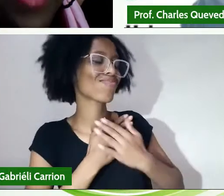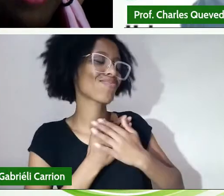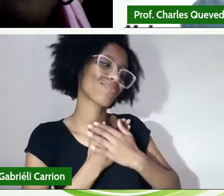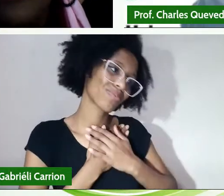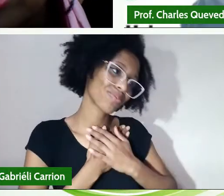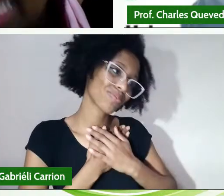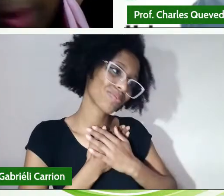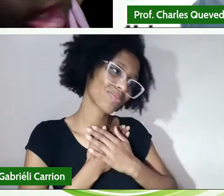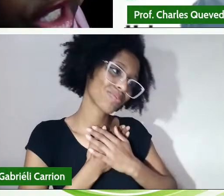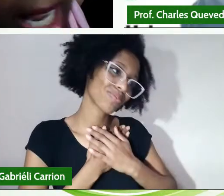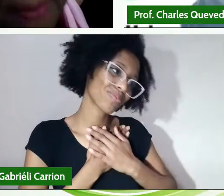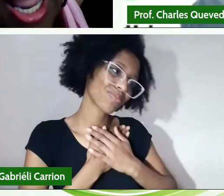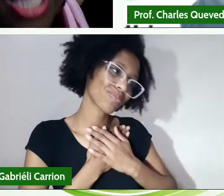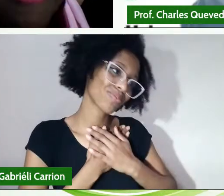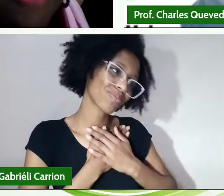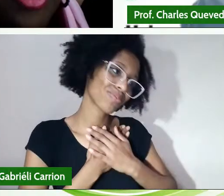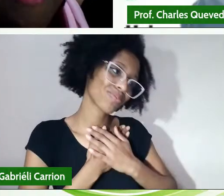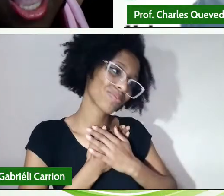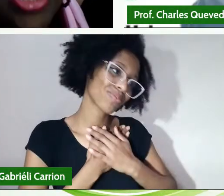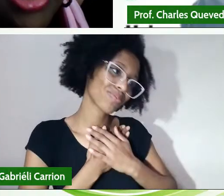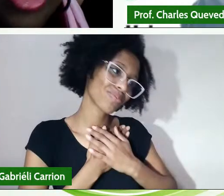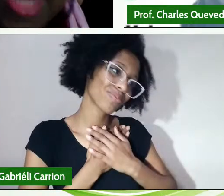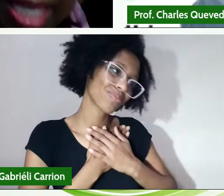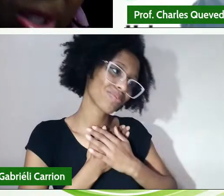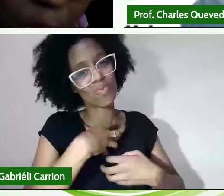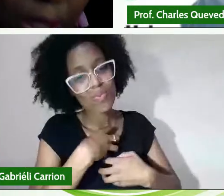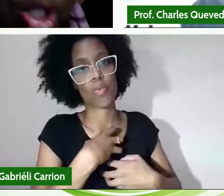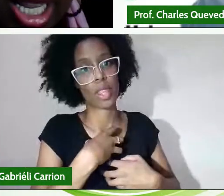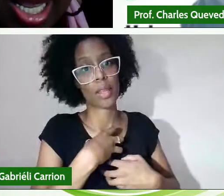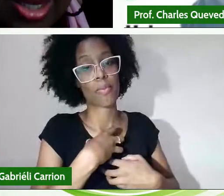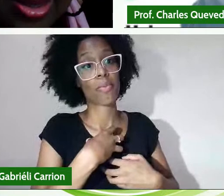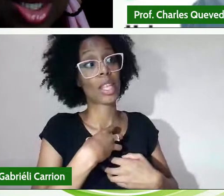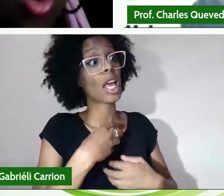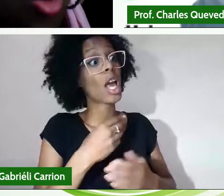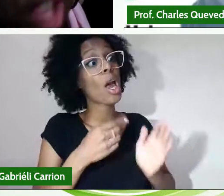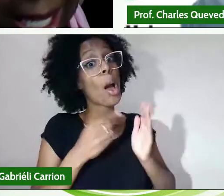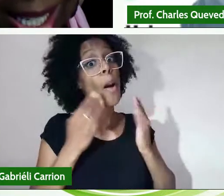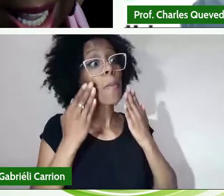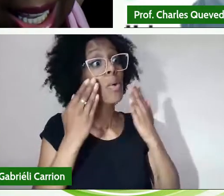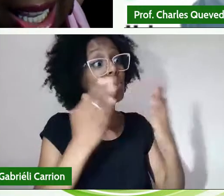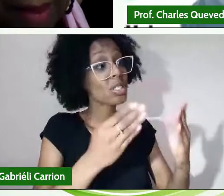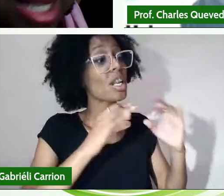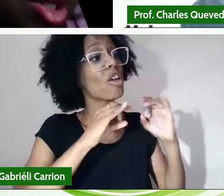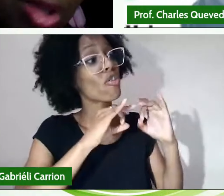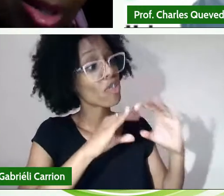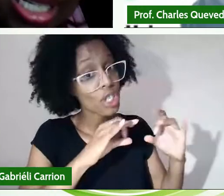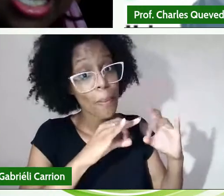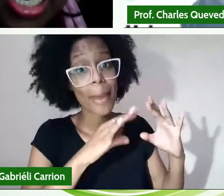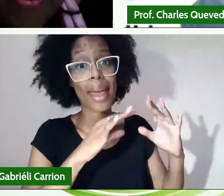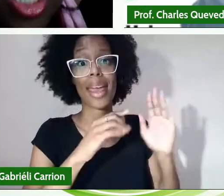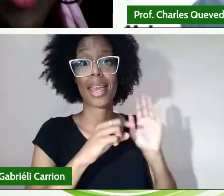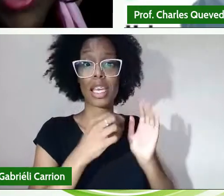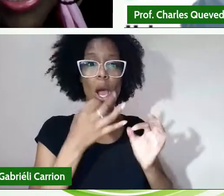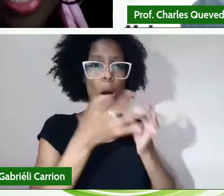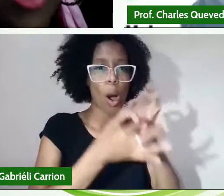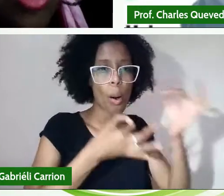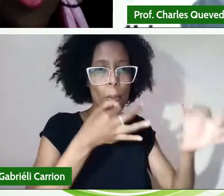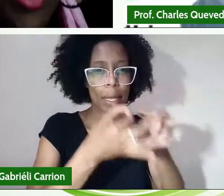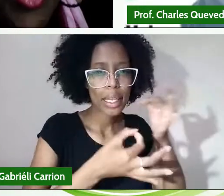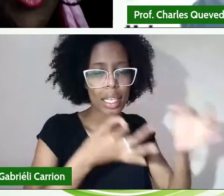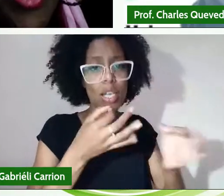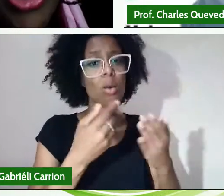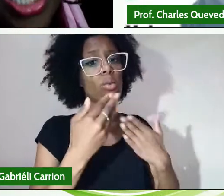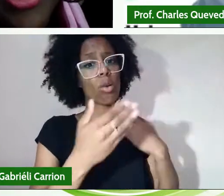dela. Demonstrei para ela em feedback das limitações dela. Conversei, mas isso não necessariamente, por exemplo,